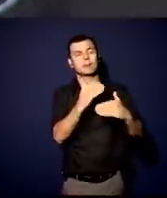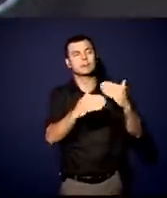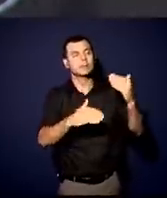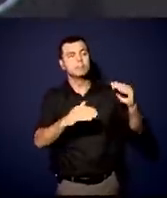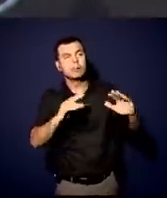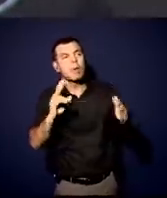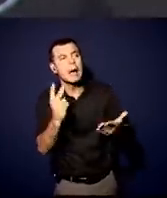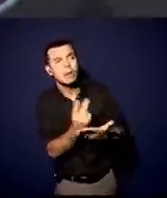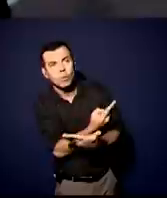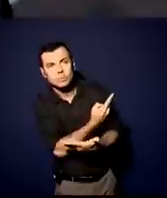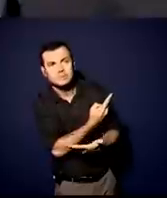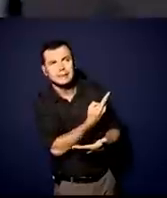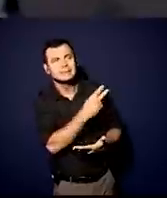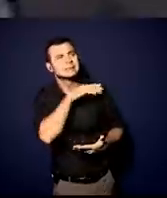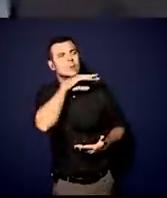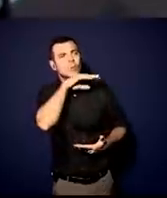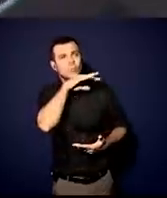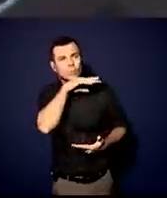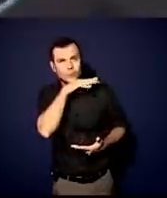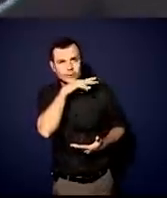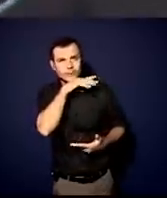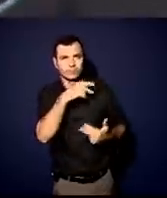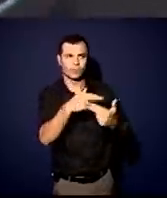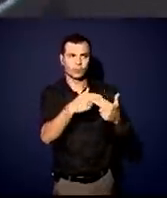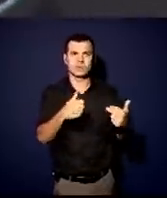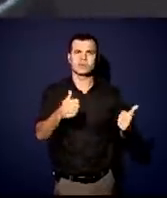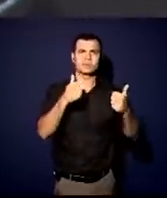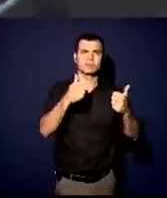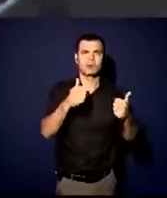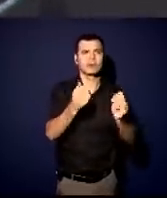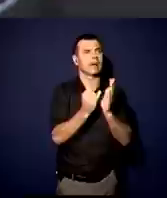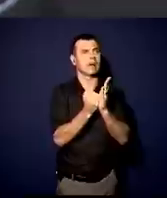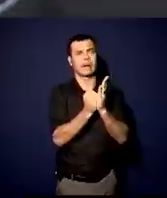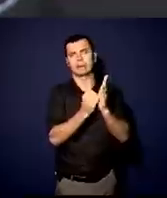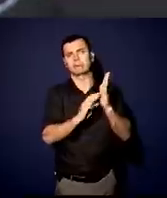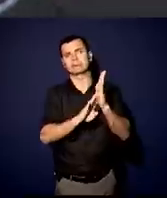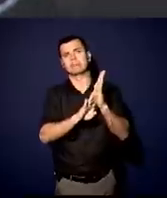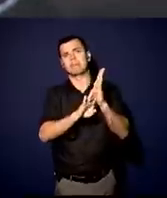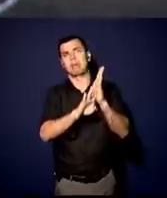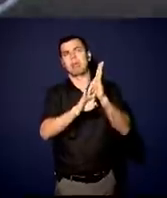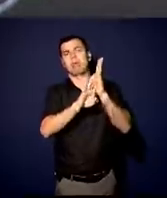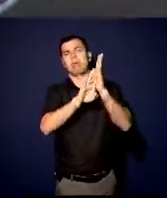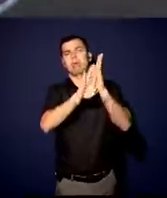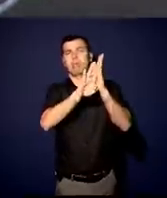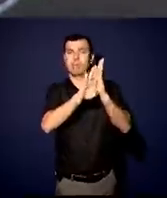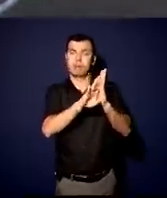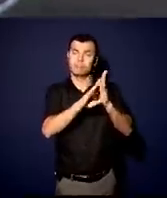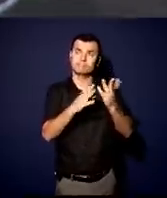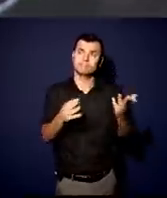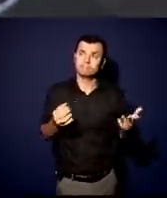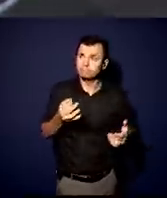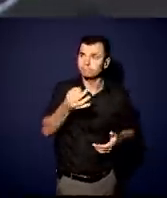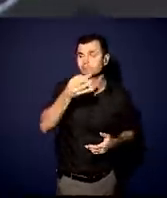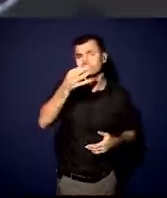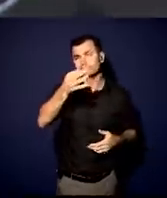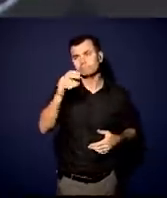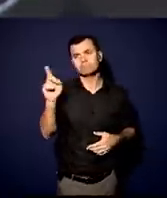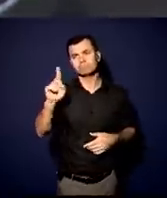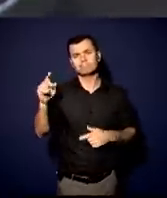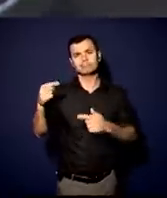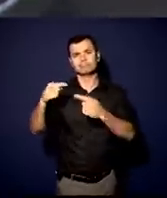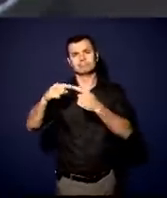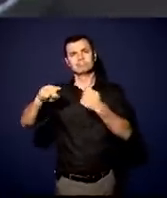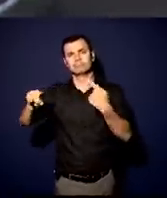acontece alguma coisa normalmente é uma coisa ruim não é uma coisa boa inflação sobe mais do que desce isso é um mau argumento para ter uma inflação mais alta